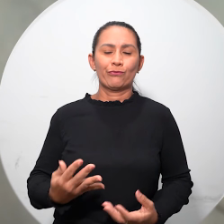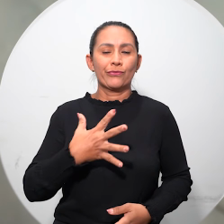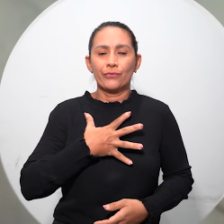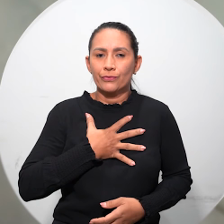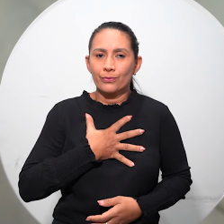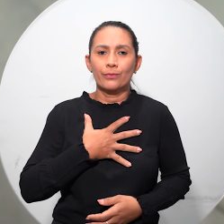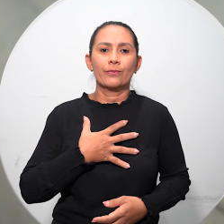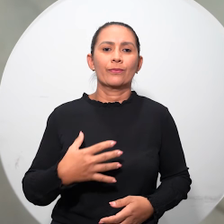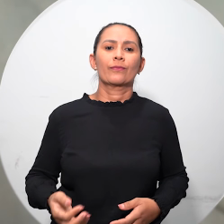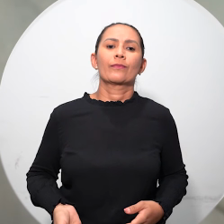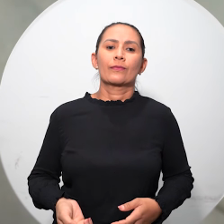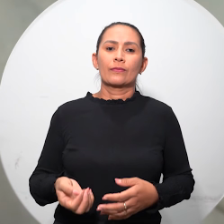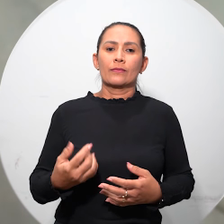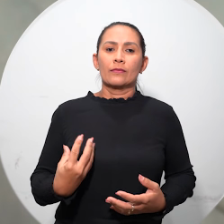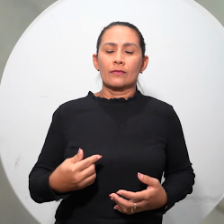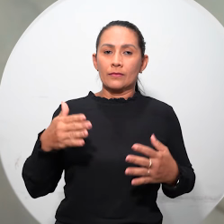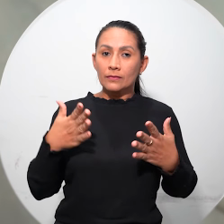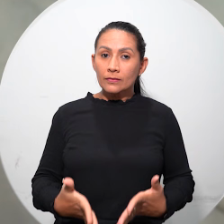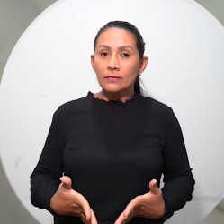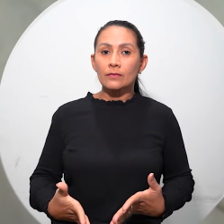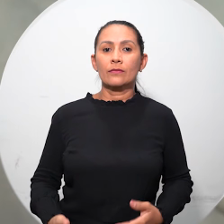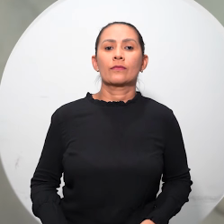vida, tudo.